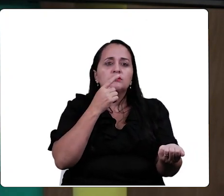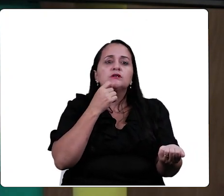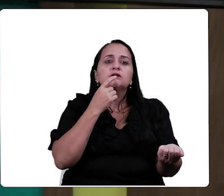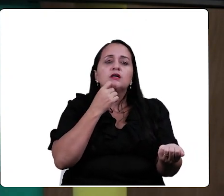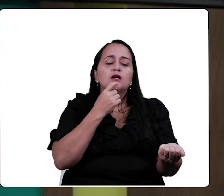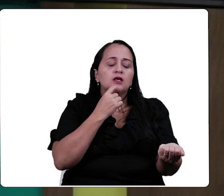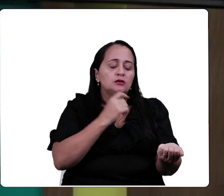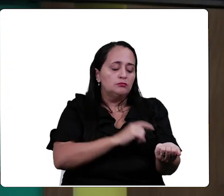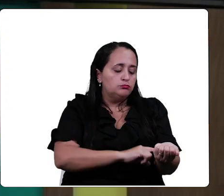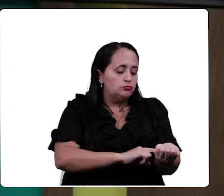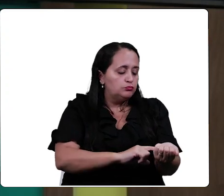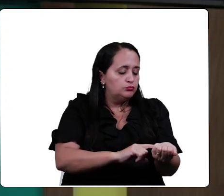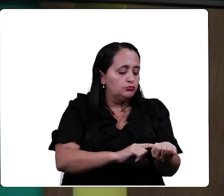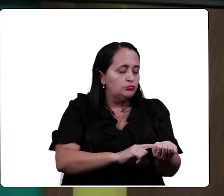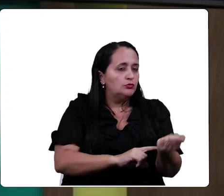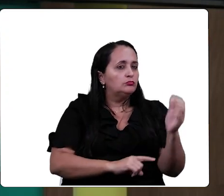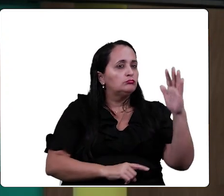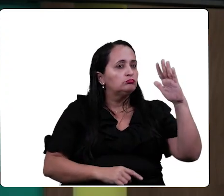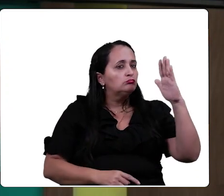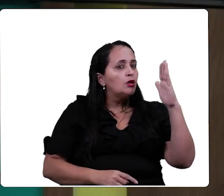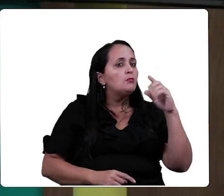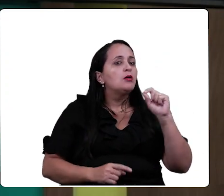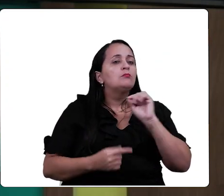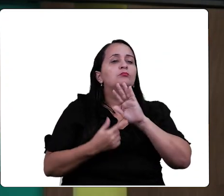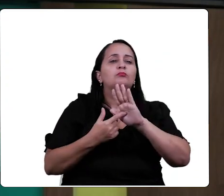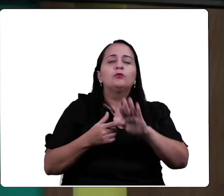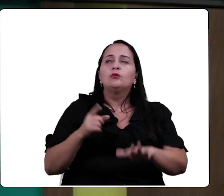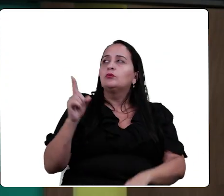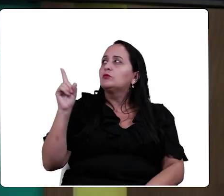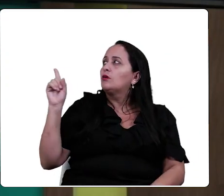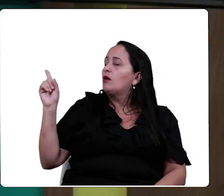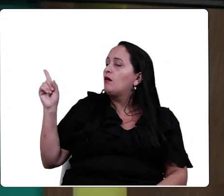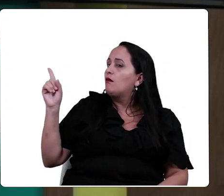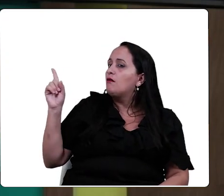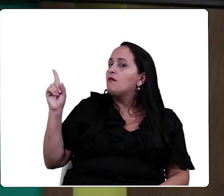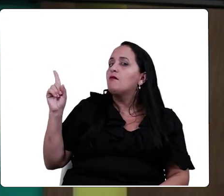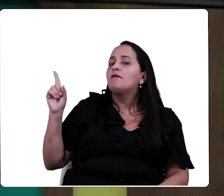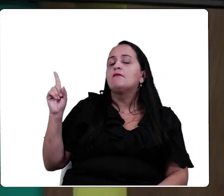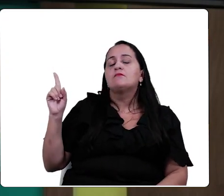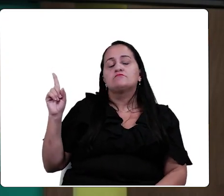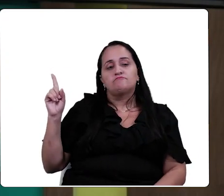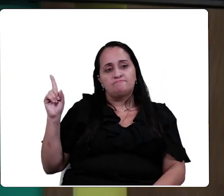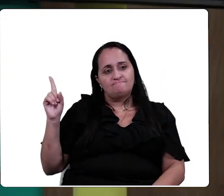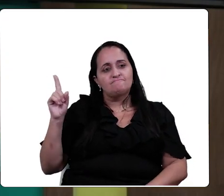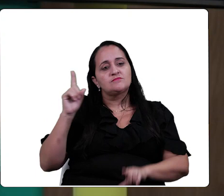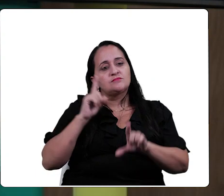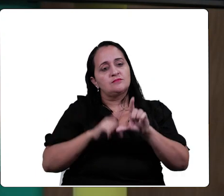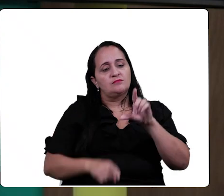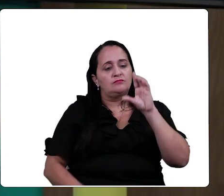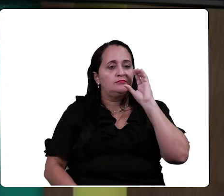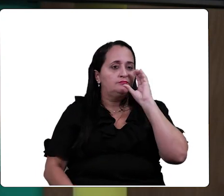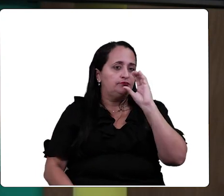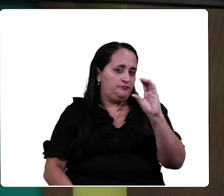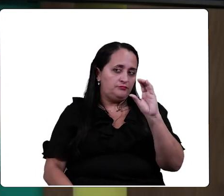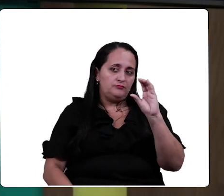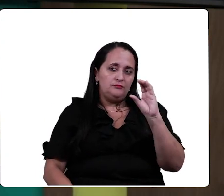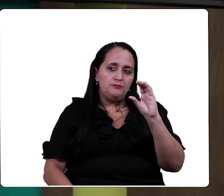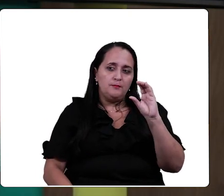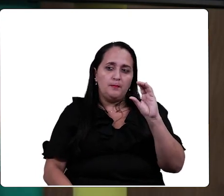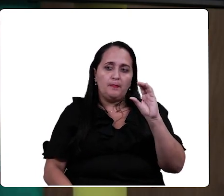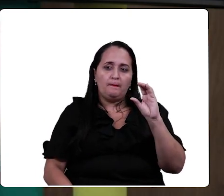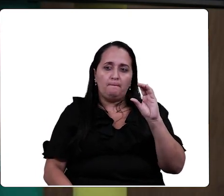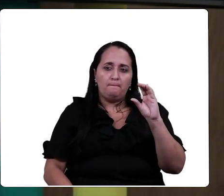palavra sangue e o desenho, né? A imagem. Então, resposta correta, letra C.